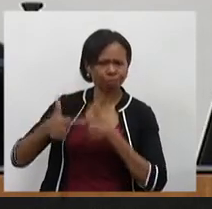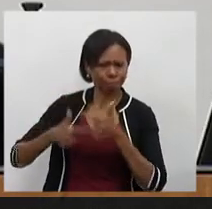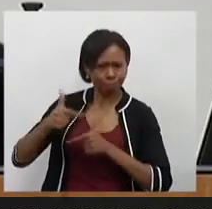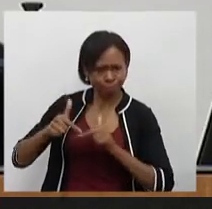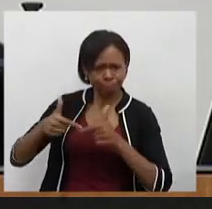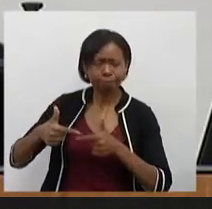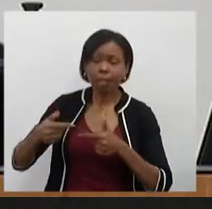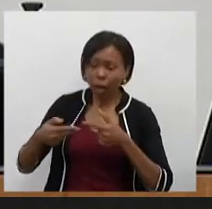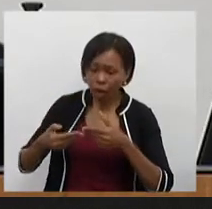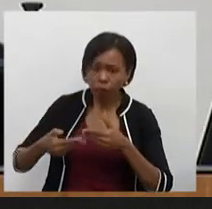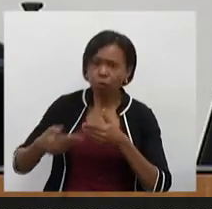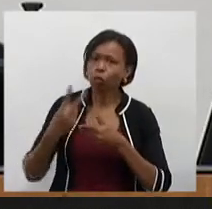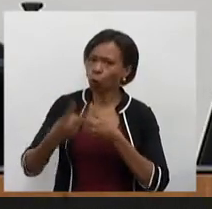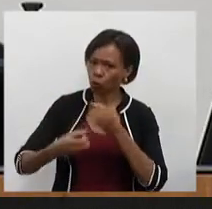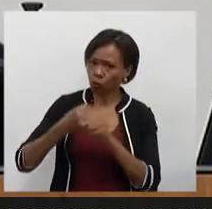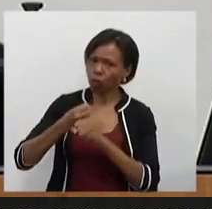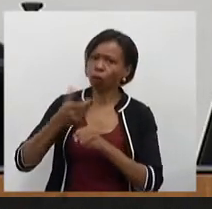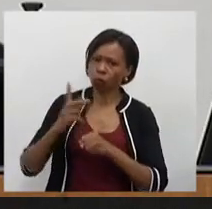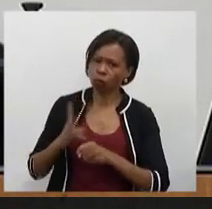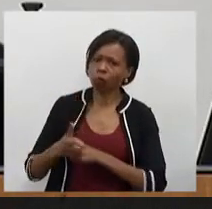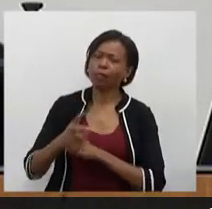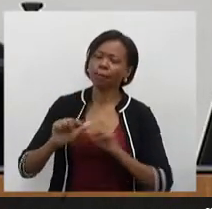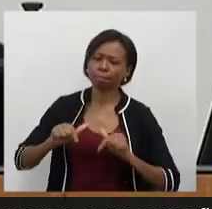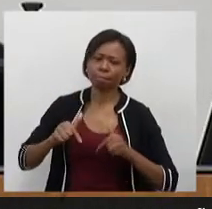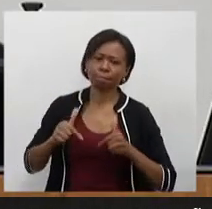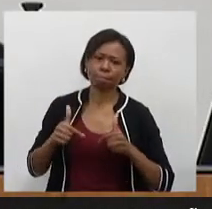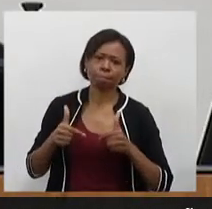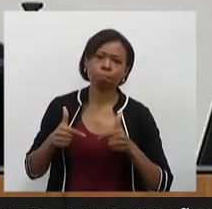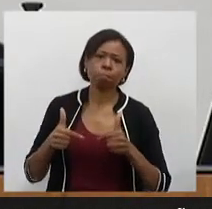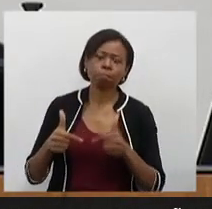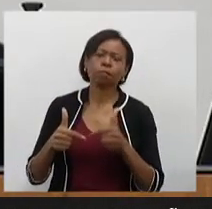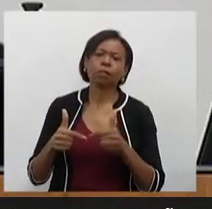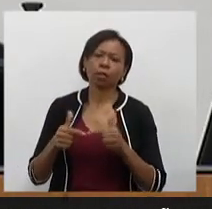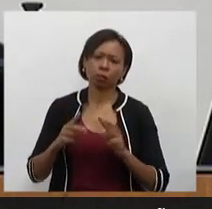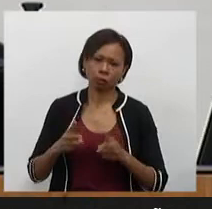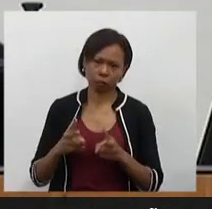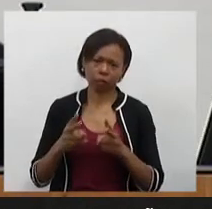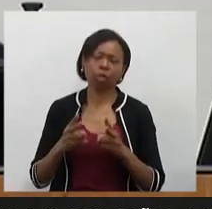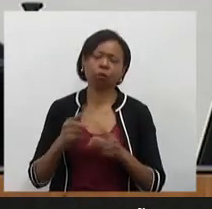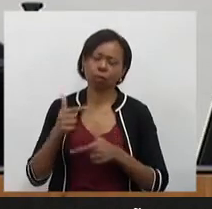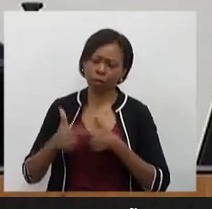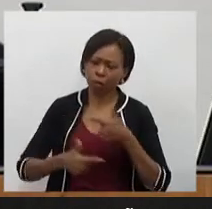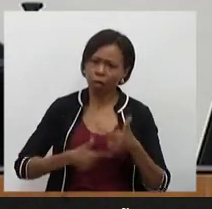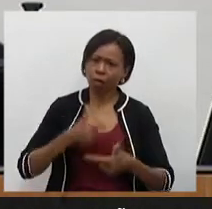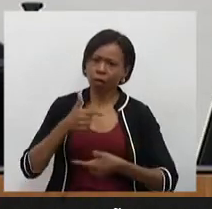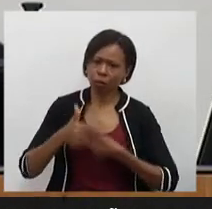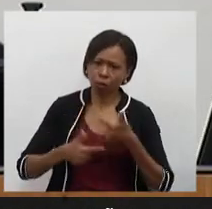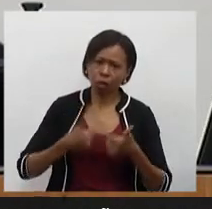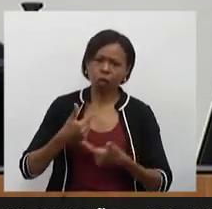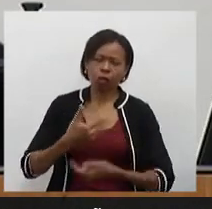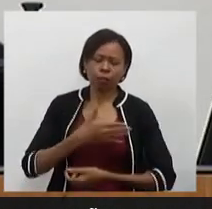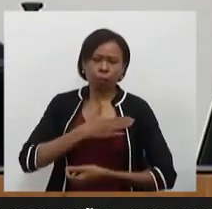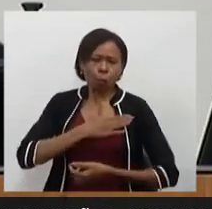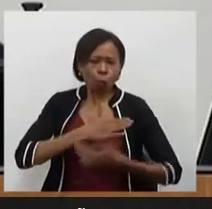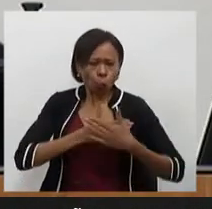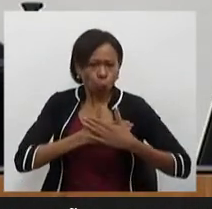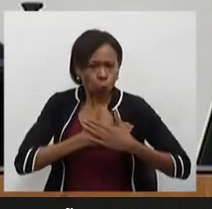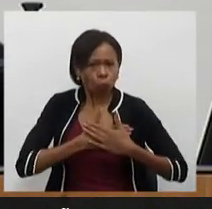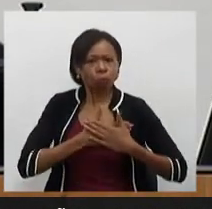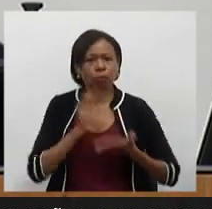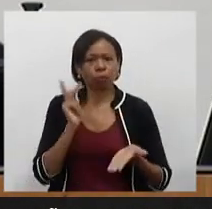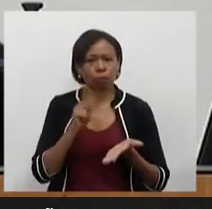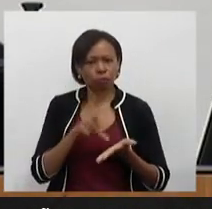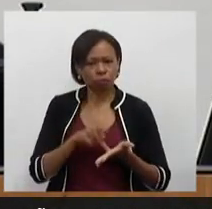nesses 2 próximos anos, vamos fazer o que a gente vem fazendo, né, trabalhar com coração, trabalhar